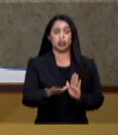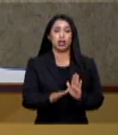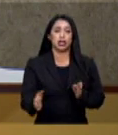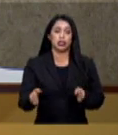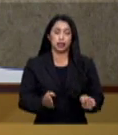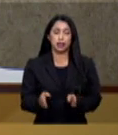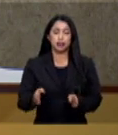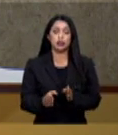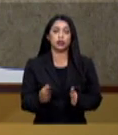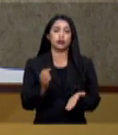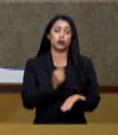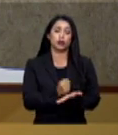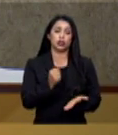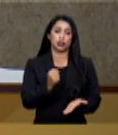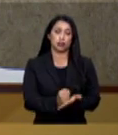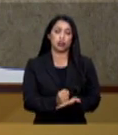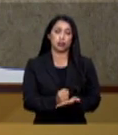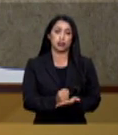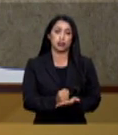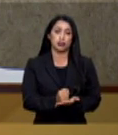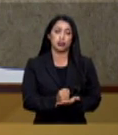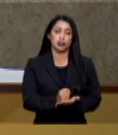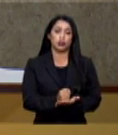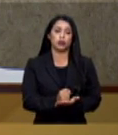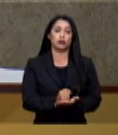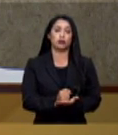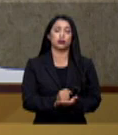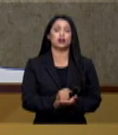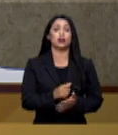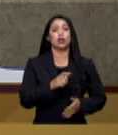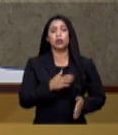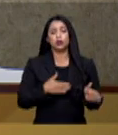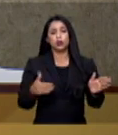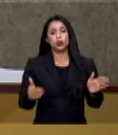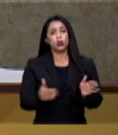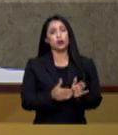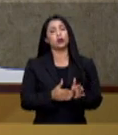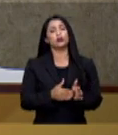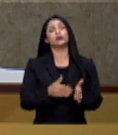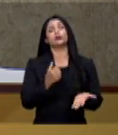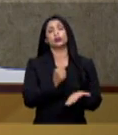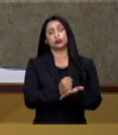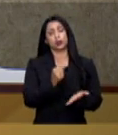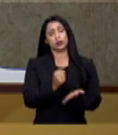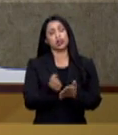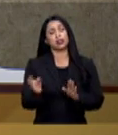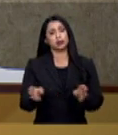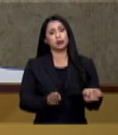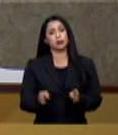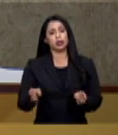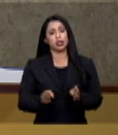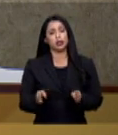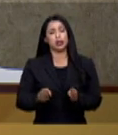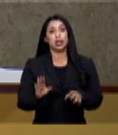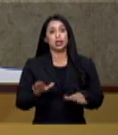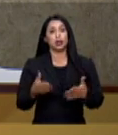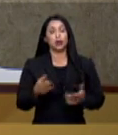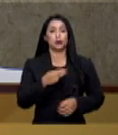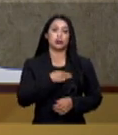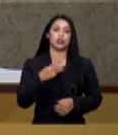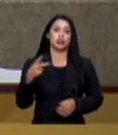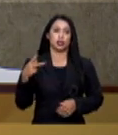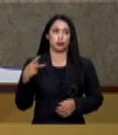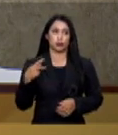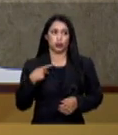contratação dos servidores do IASES, a todo momento contratados temporariamente, razão pela qual o Ministério Público de